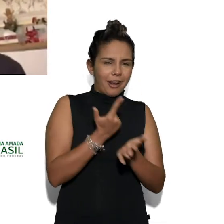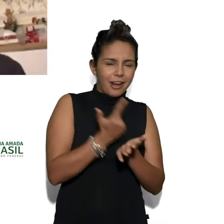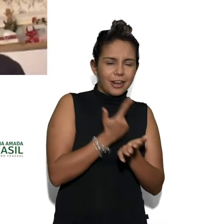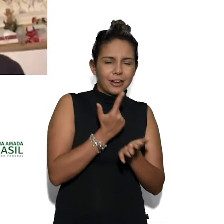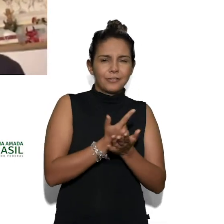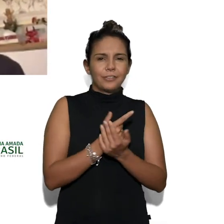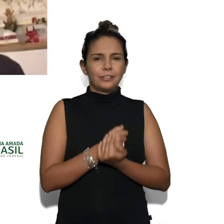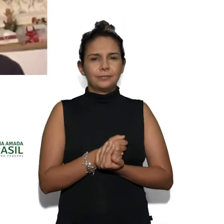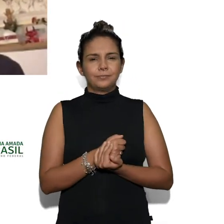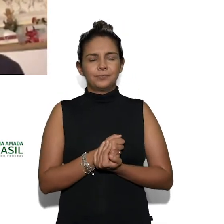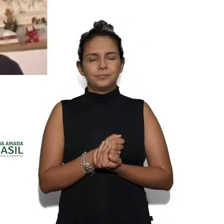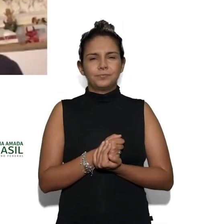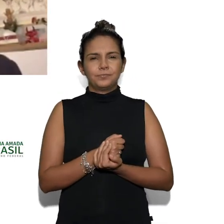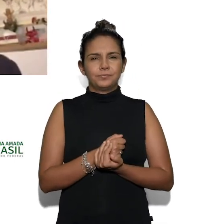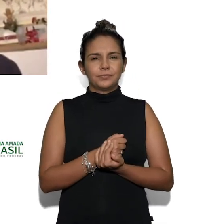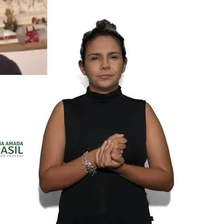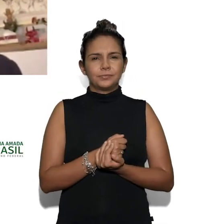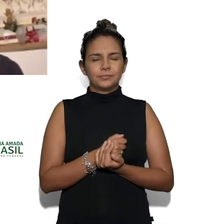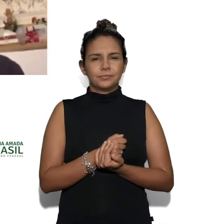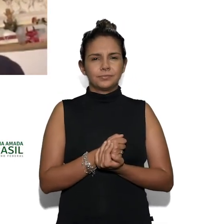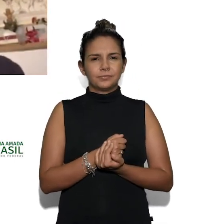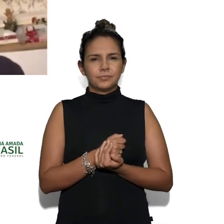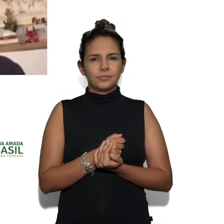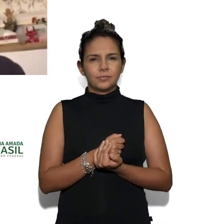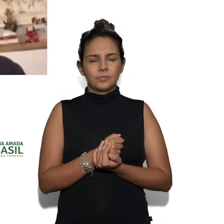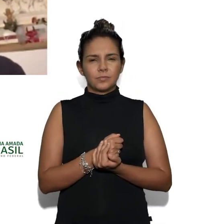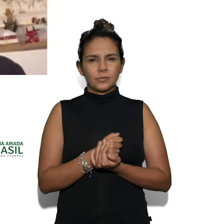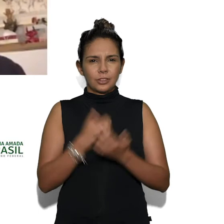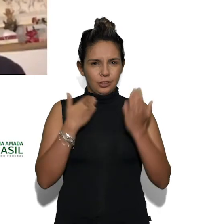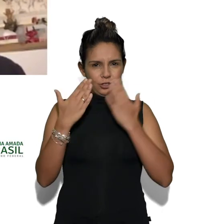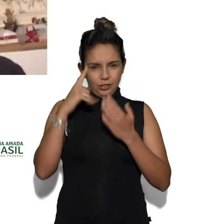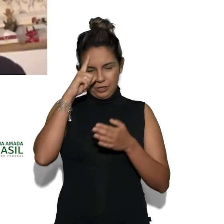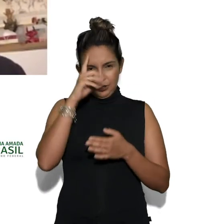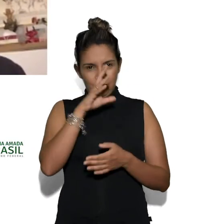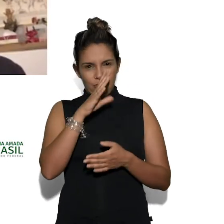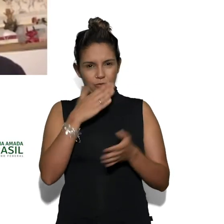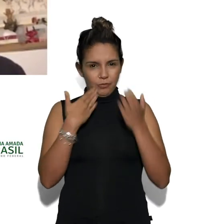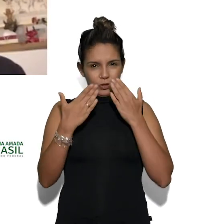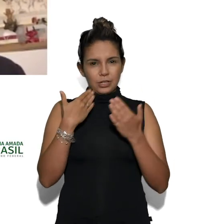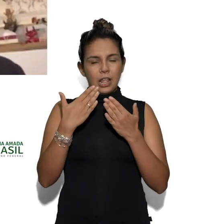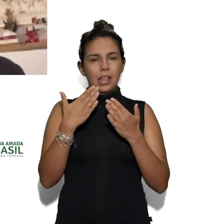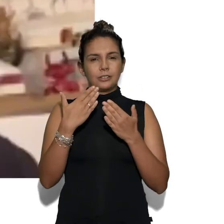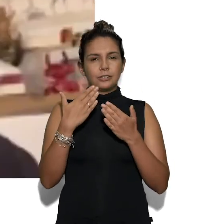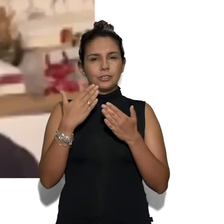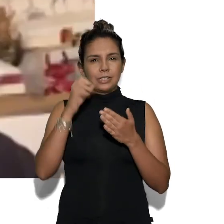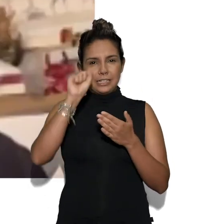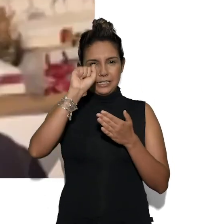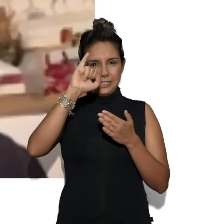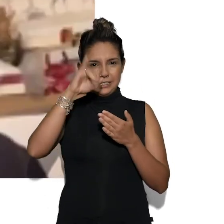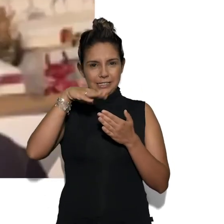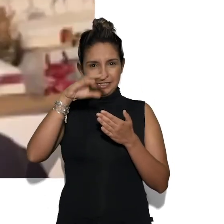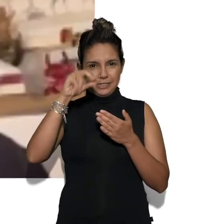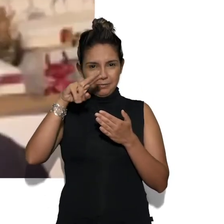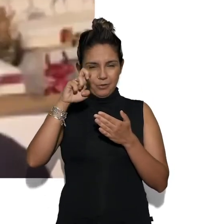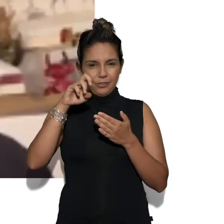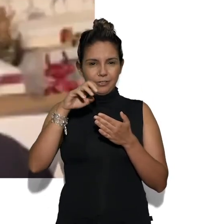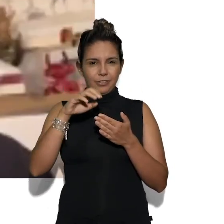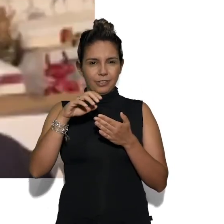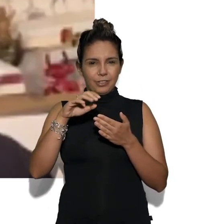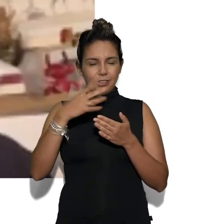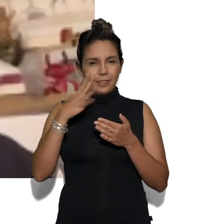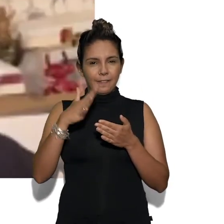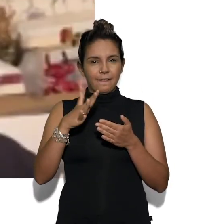livros. Há uns dias, conversando com a Simone Paulino, eu dizia que talvez